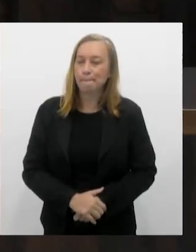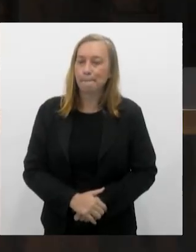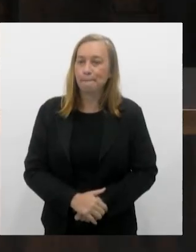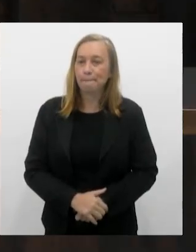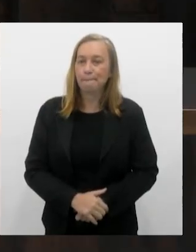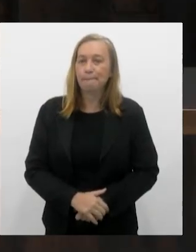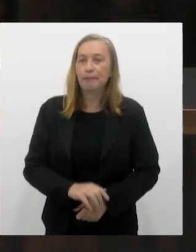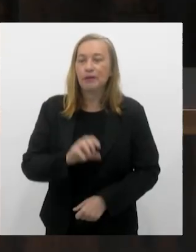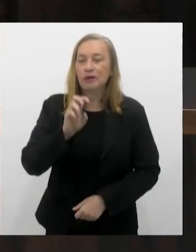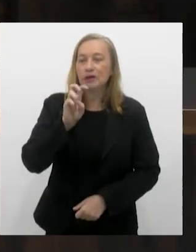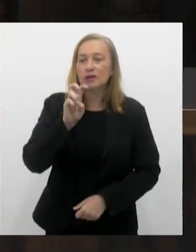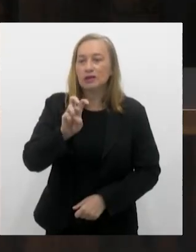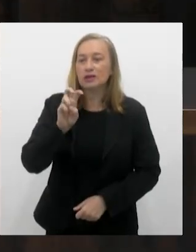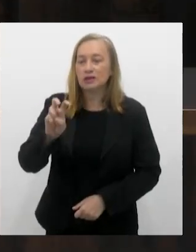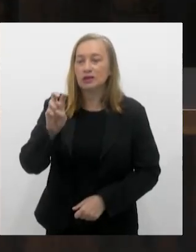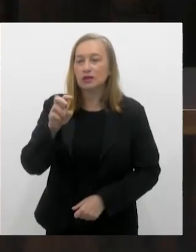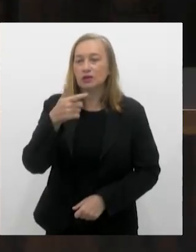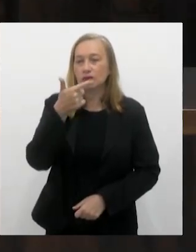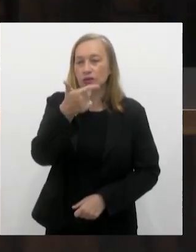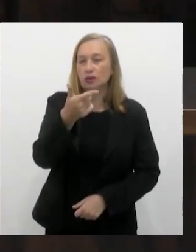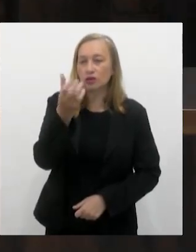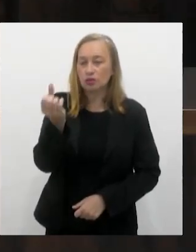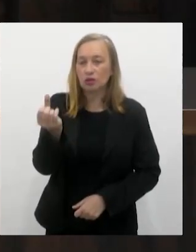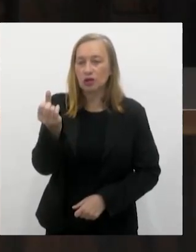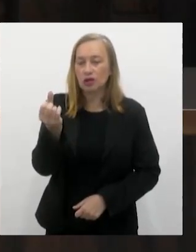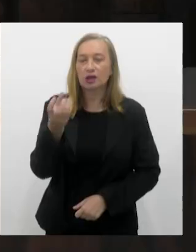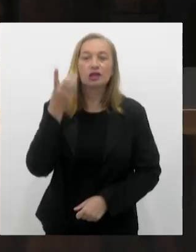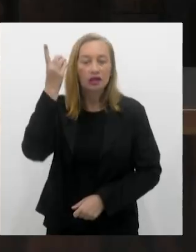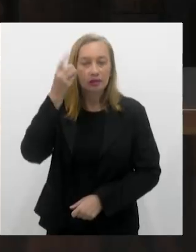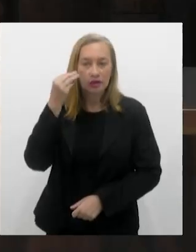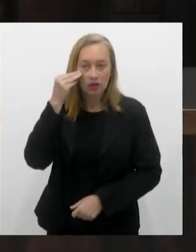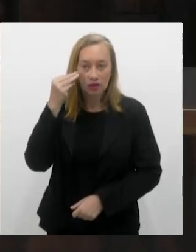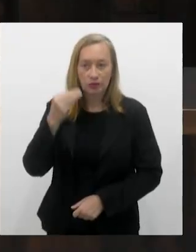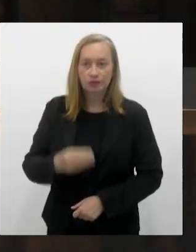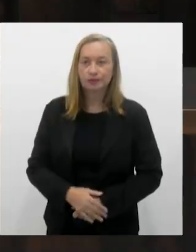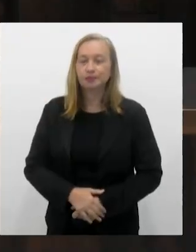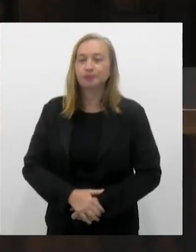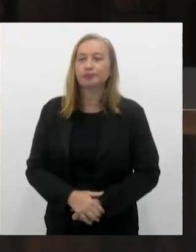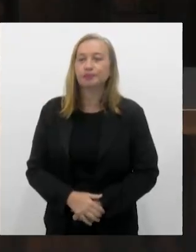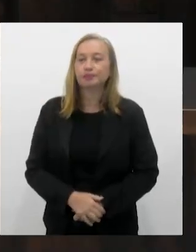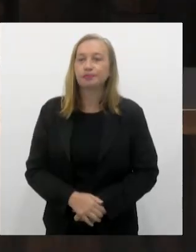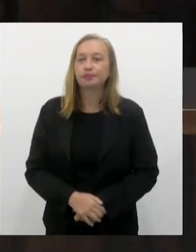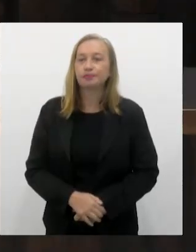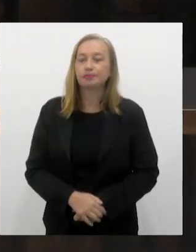E o 5526 de 2022, também da deputada Tia Ju.